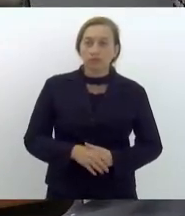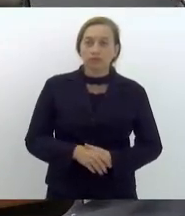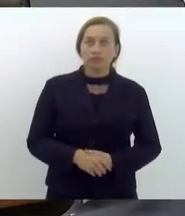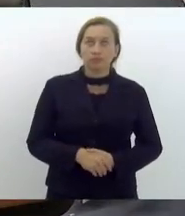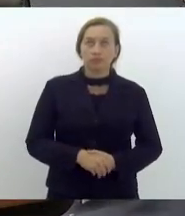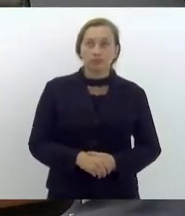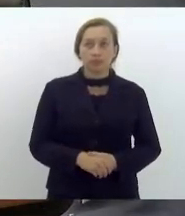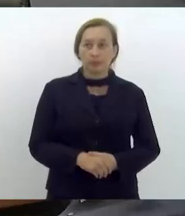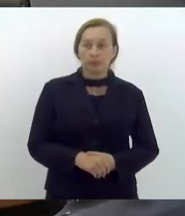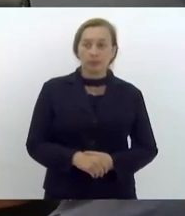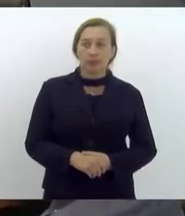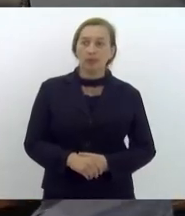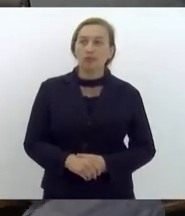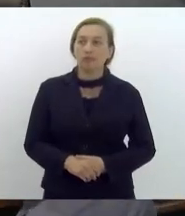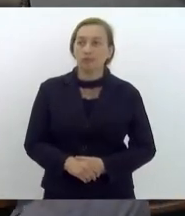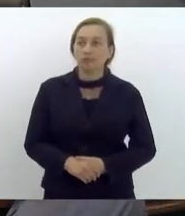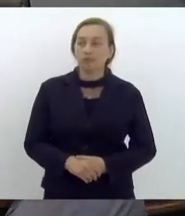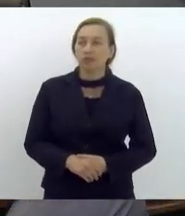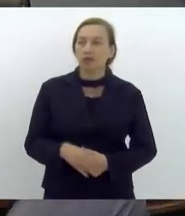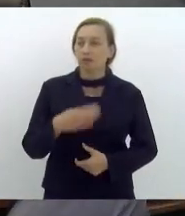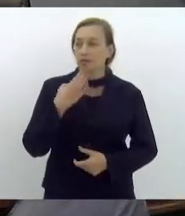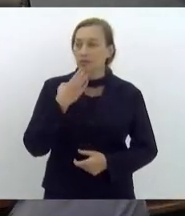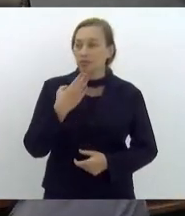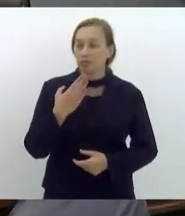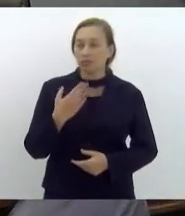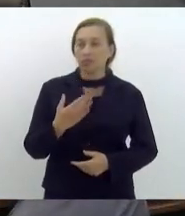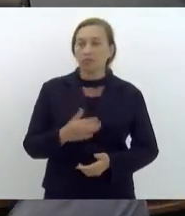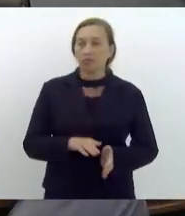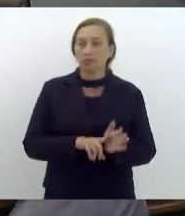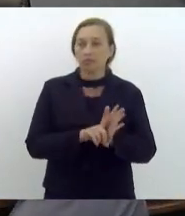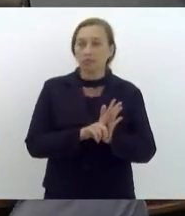eu sei que o que pediu verificação